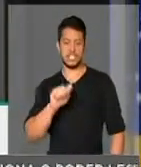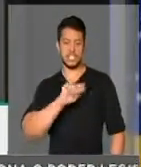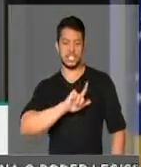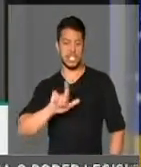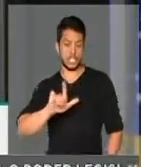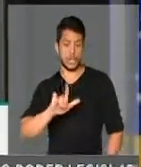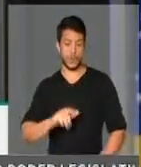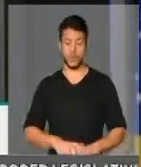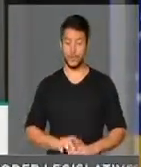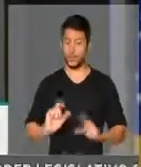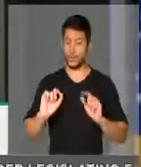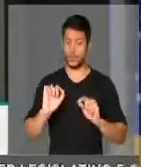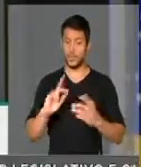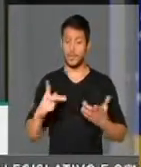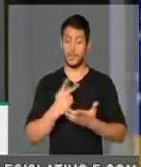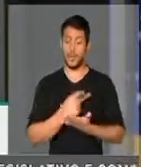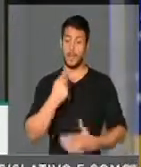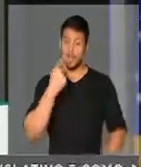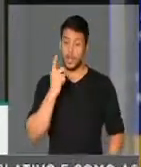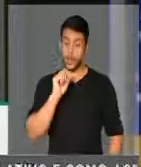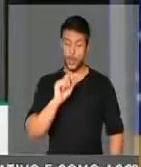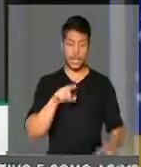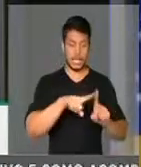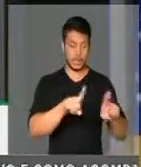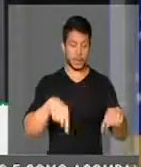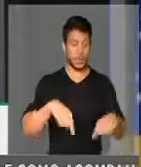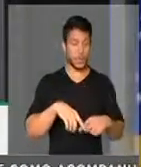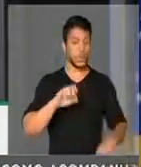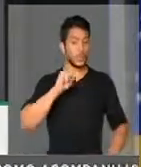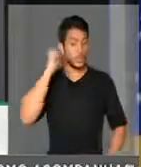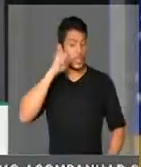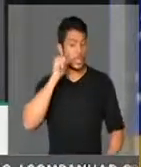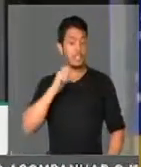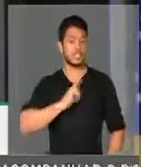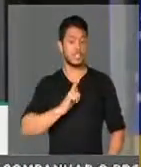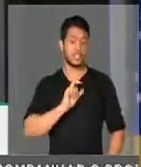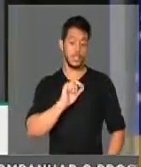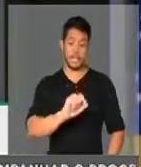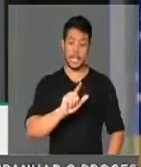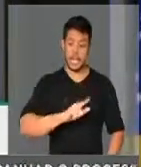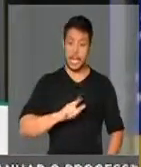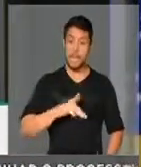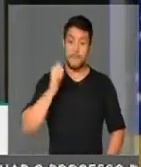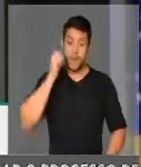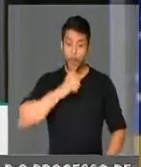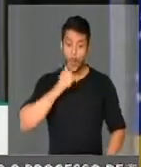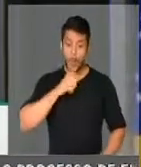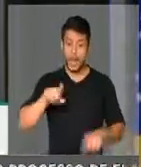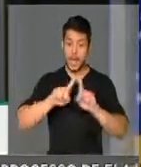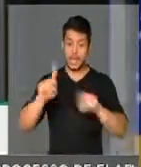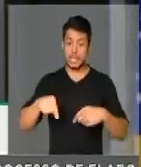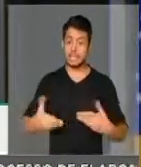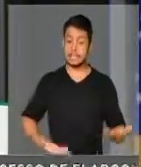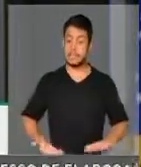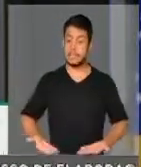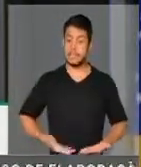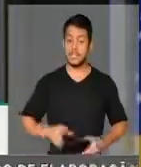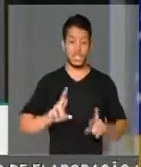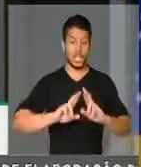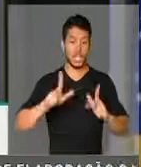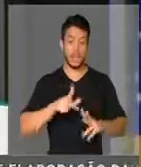atribuiu ao gabinete do senador Flávio uma servidora que não era dele, era da TV Alerge,